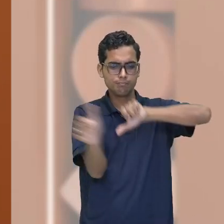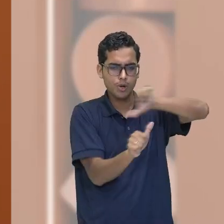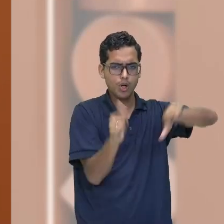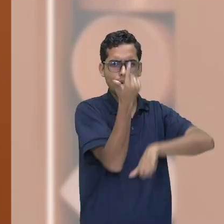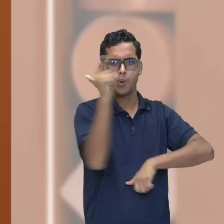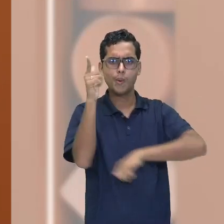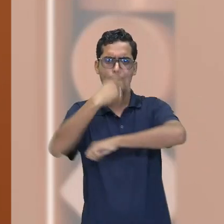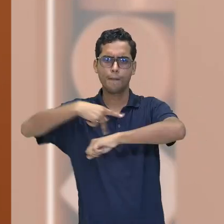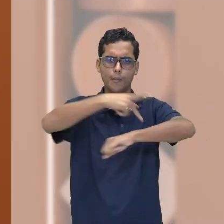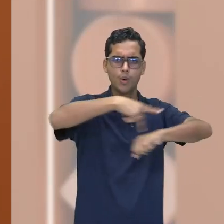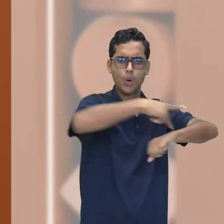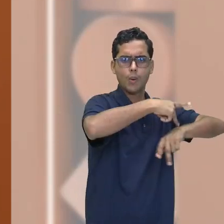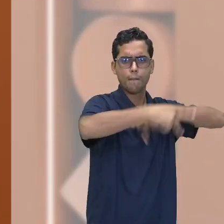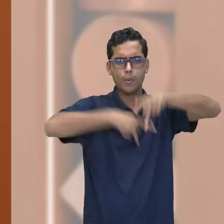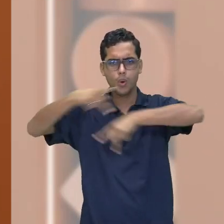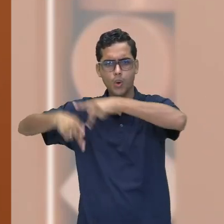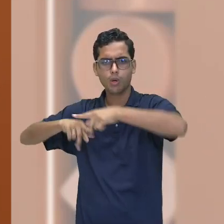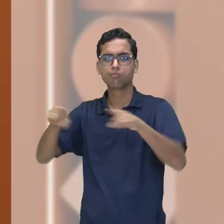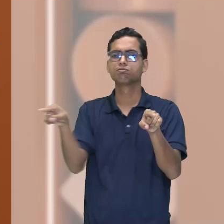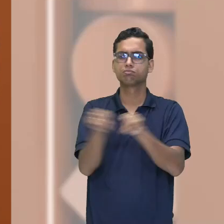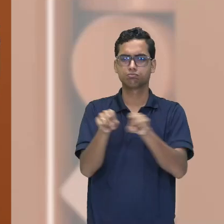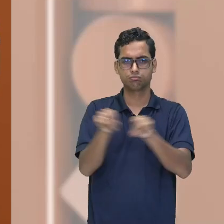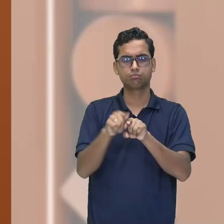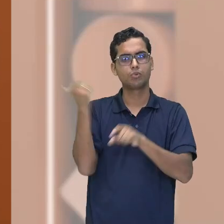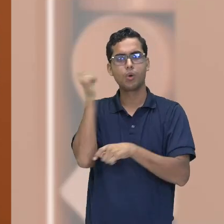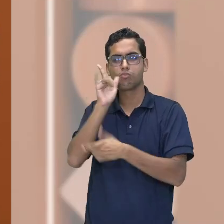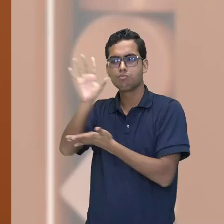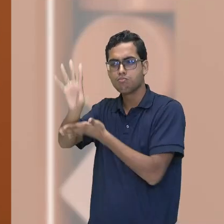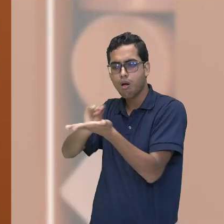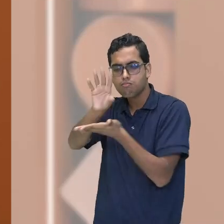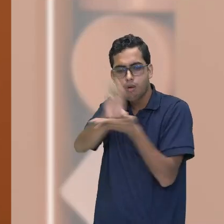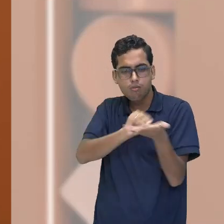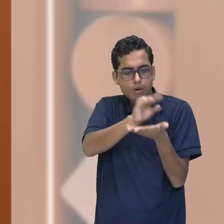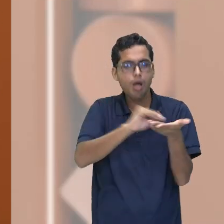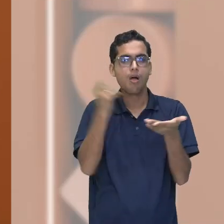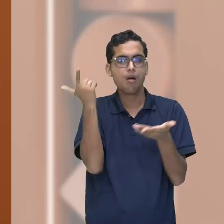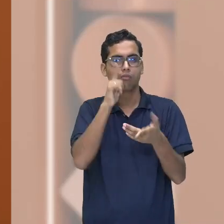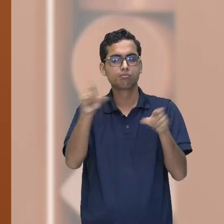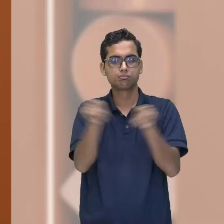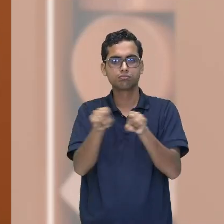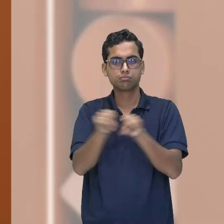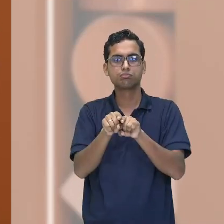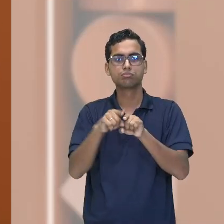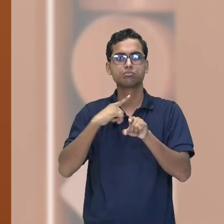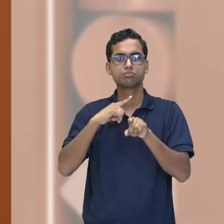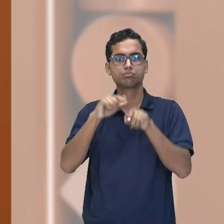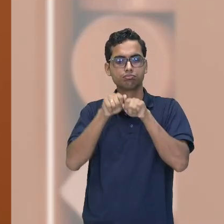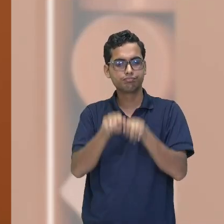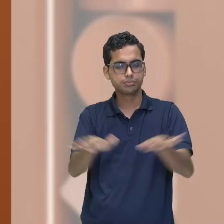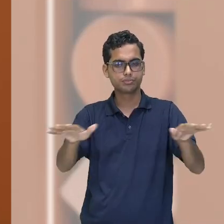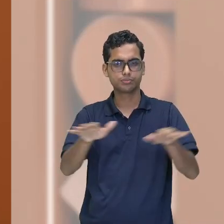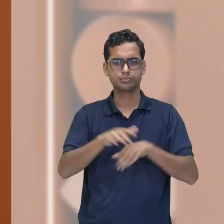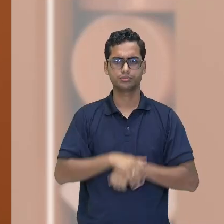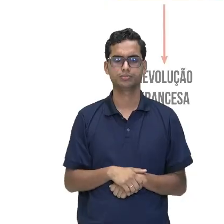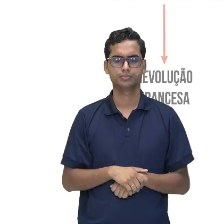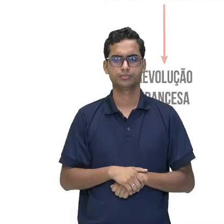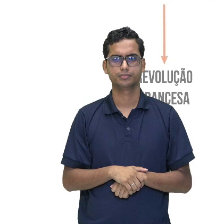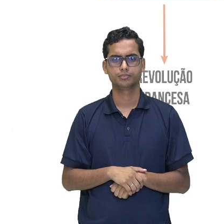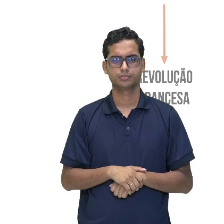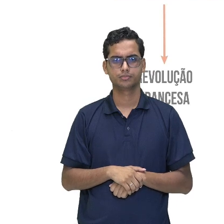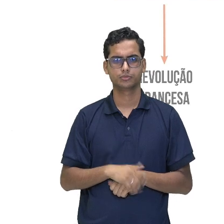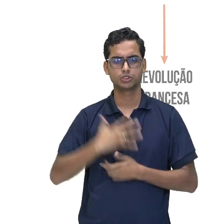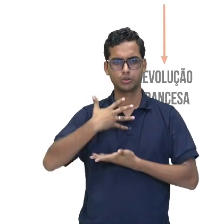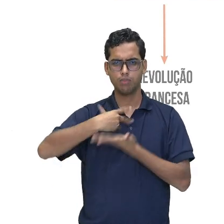outras populações também podem copiar, ok? Continuando lá na nossa linha do tempo para fechar, então, ali nós vemos o final do